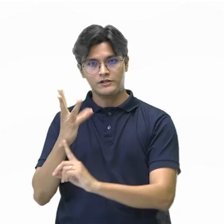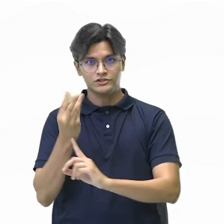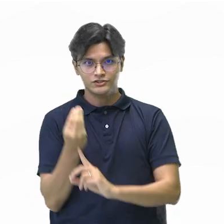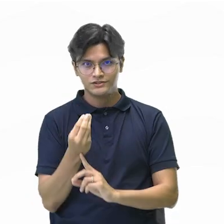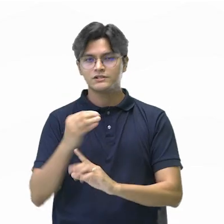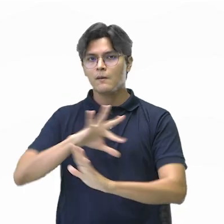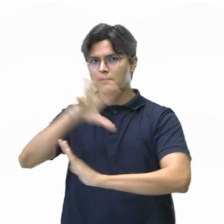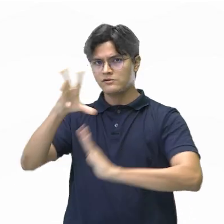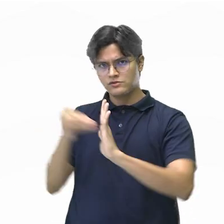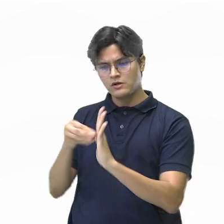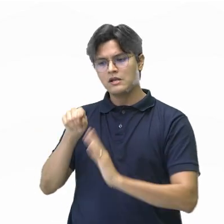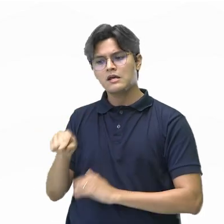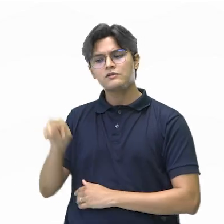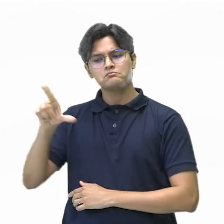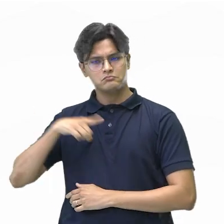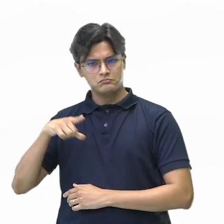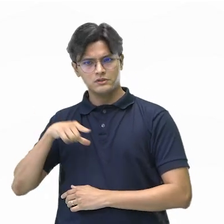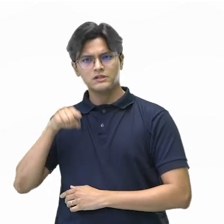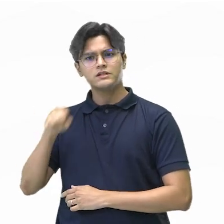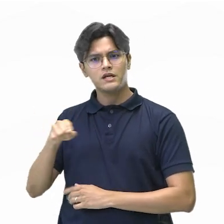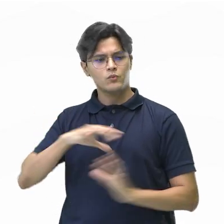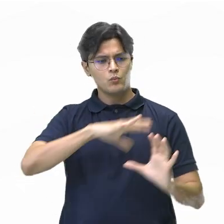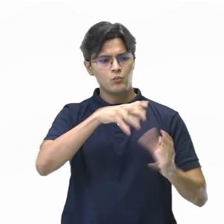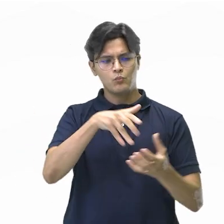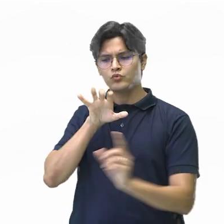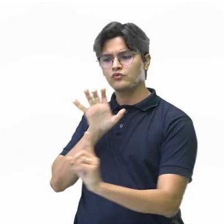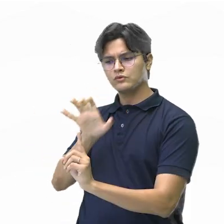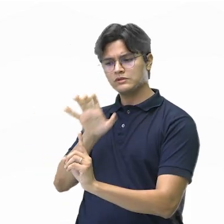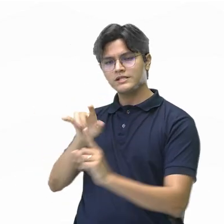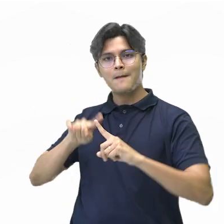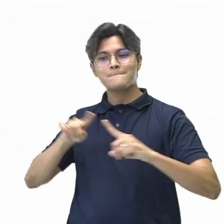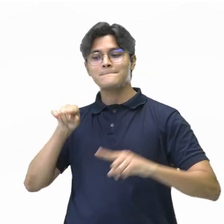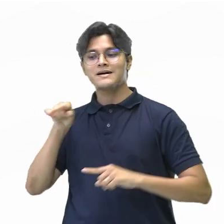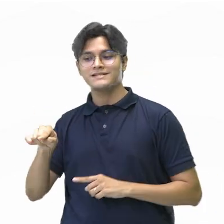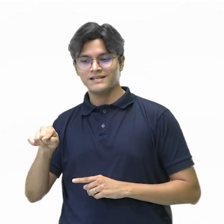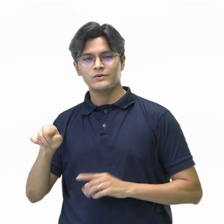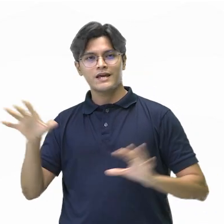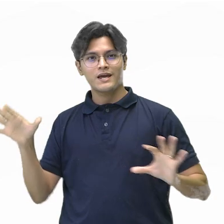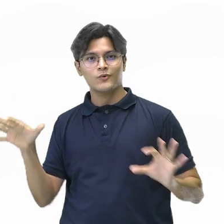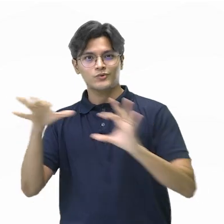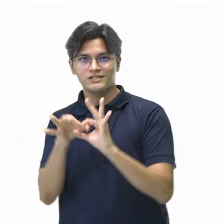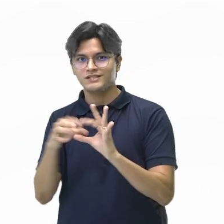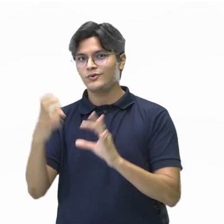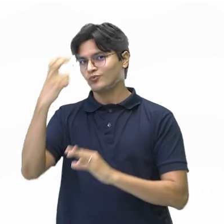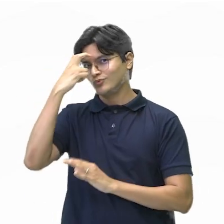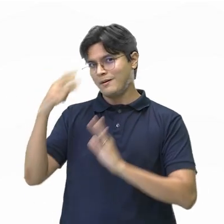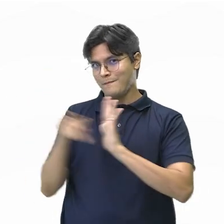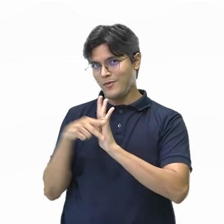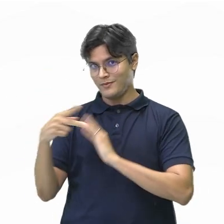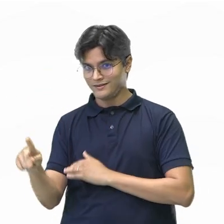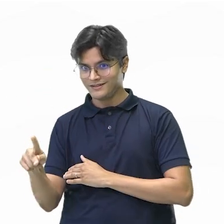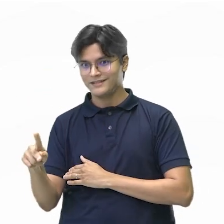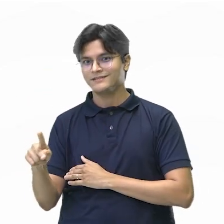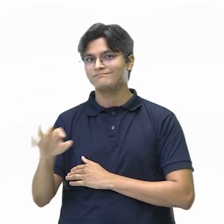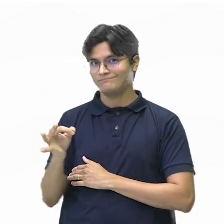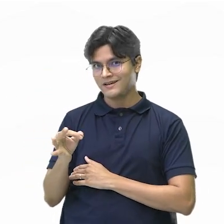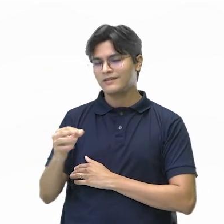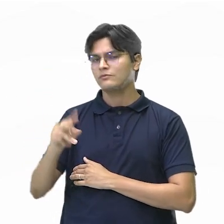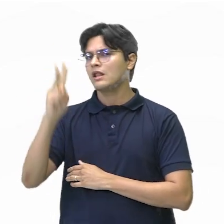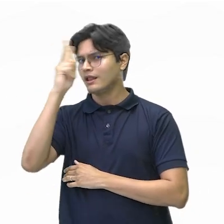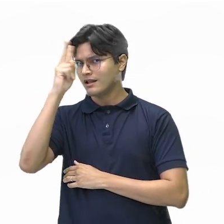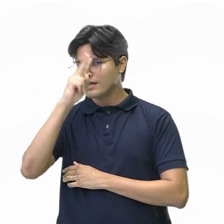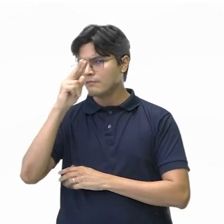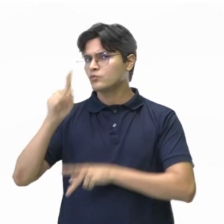global, mas ele vai trazer algo da sua cultura, porque ele já possui, lembra do corpo arquivo, essa memória?